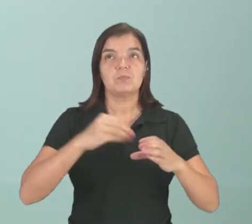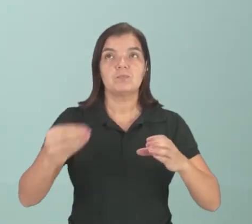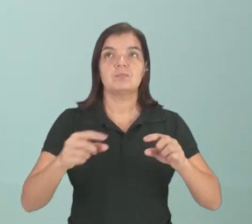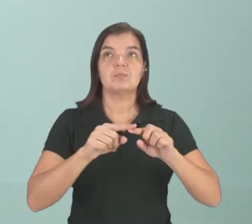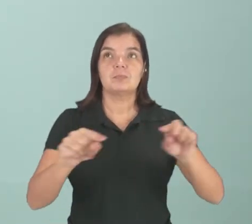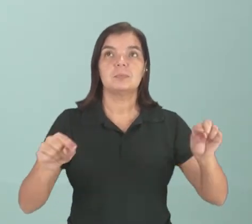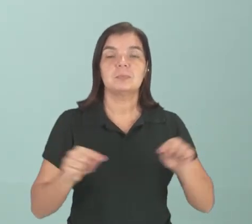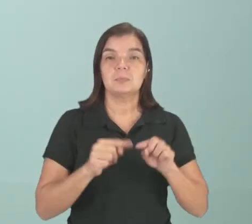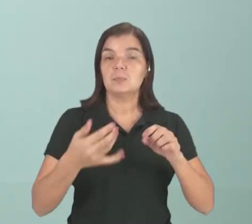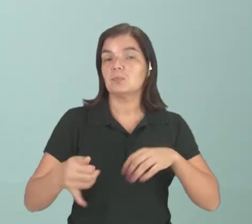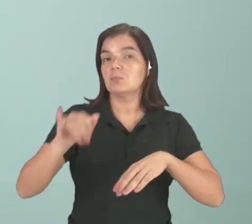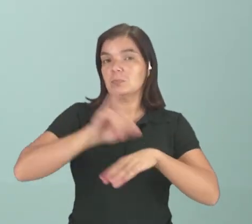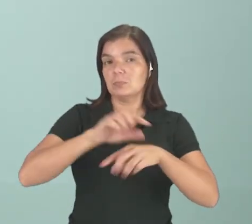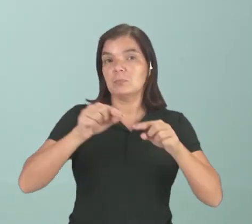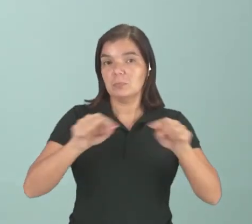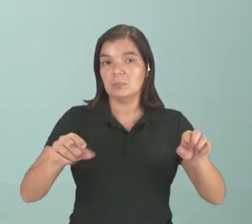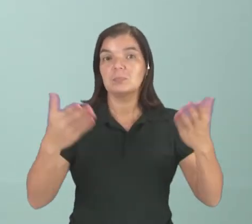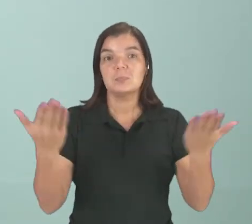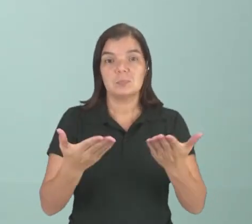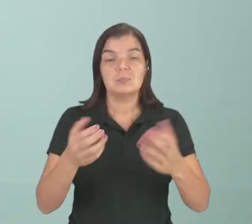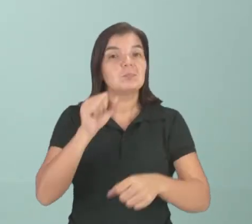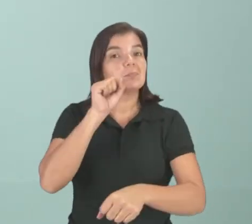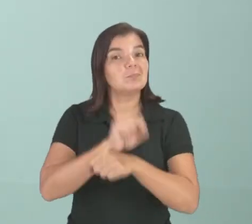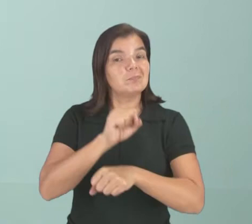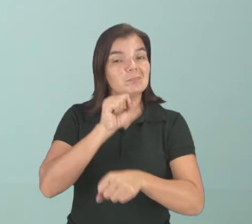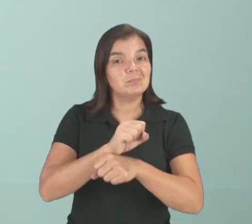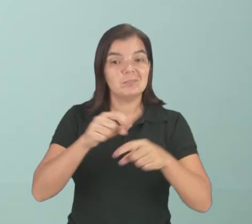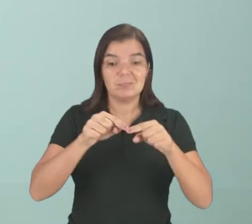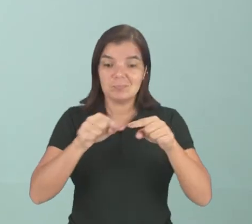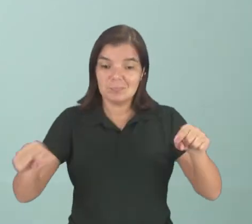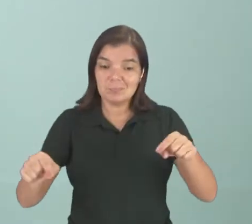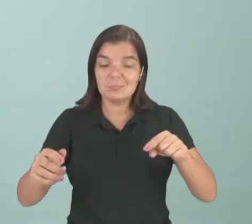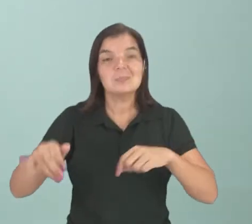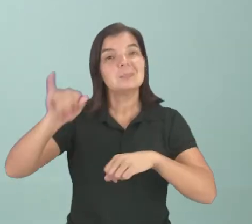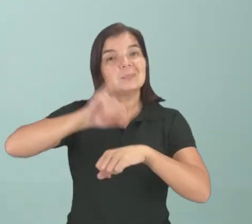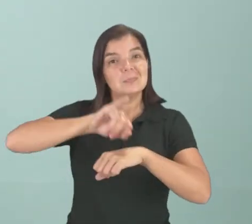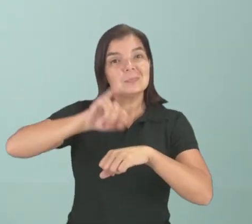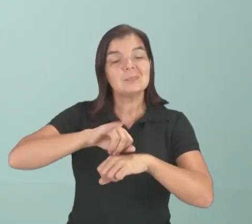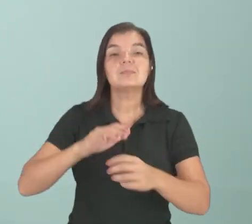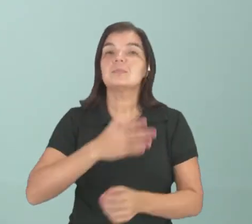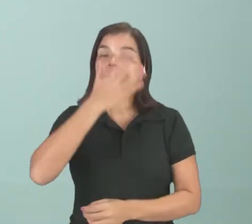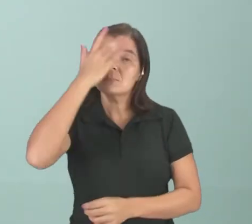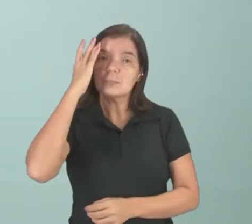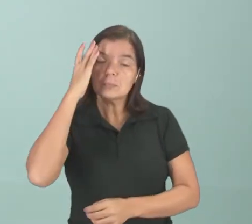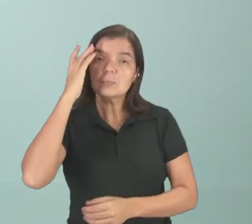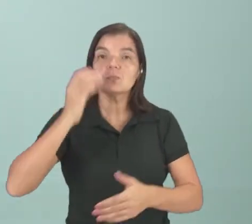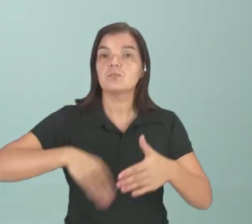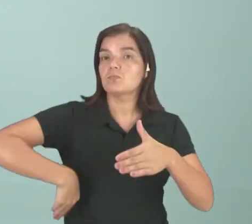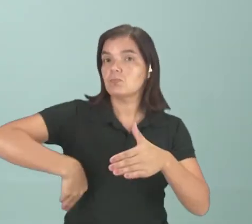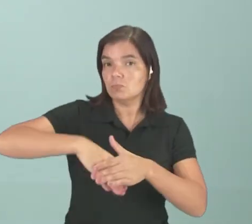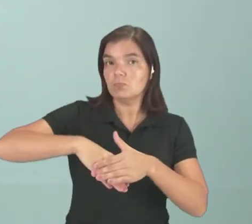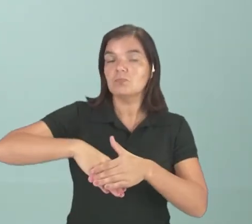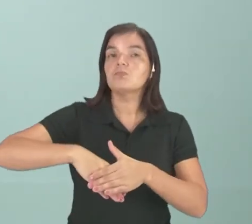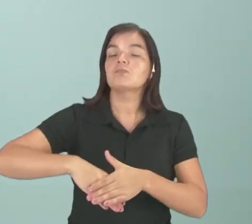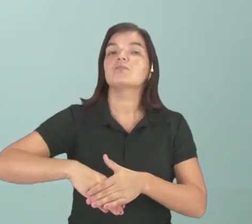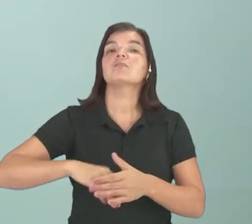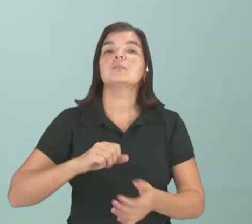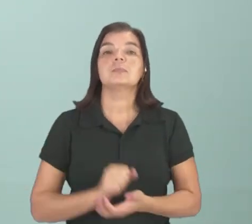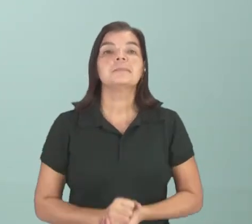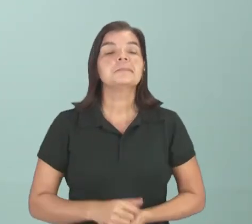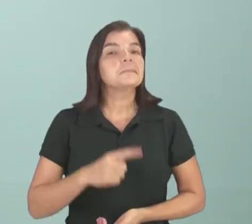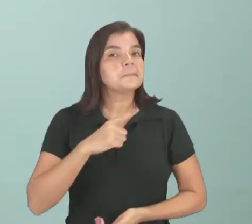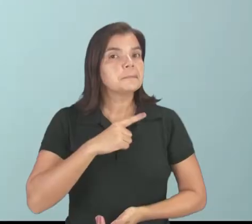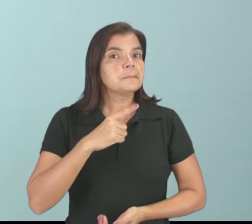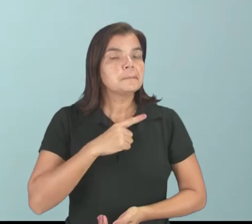fora da quadra ou em cima da linha agora não era tentar imóvel e tem que tá em cima da linha e o atleta ou quem executar o tiro lateral